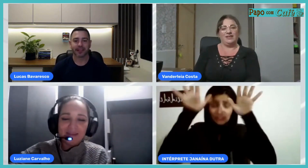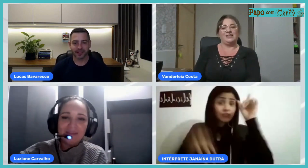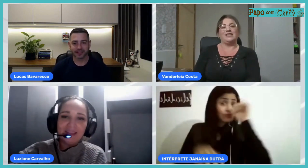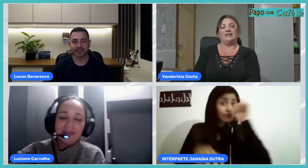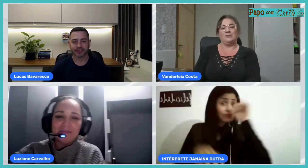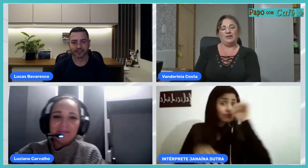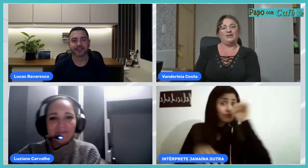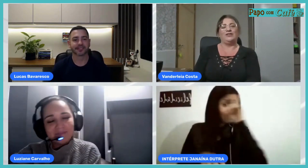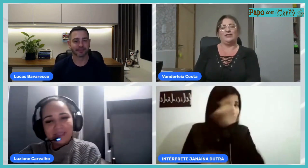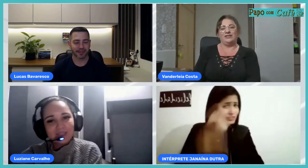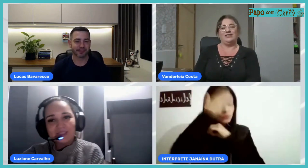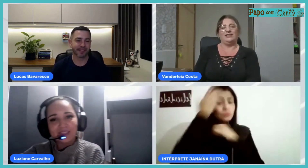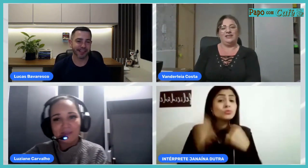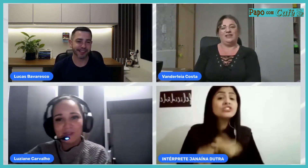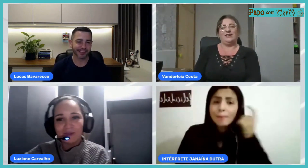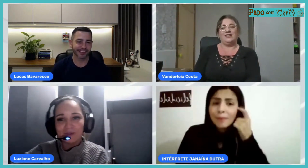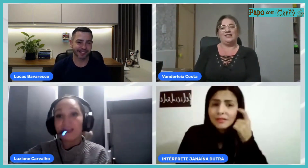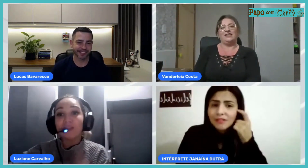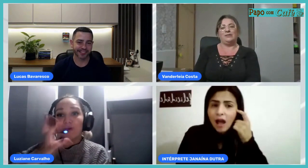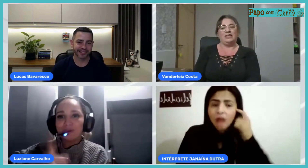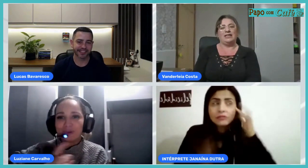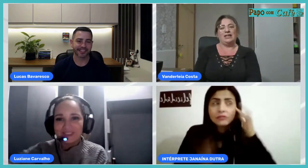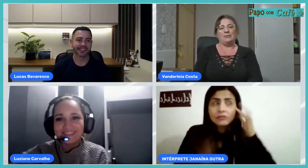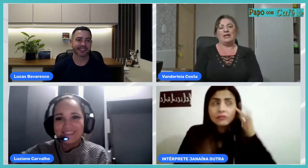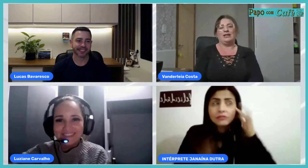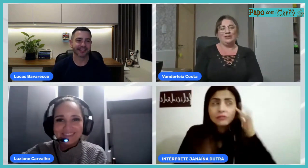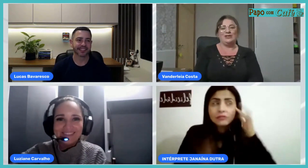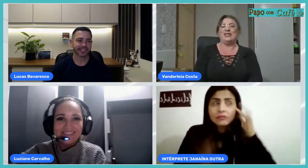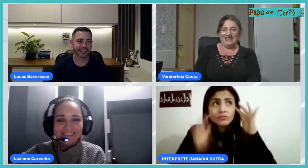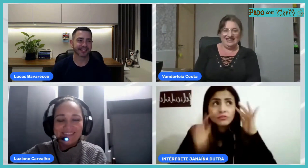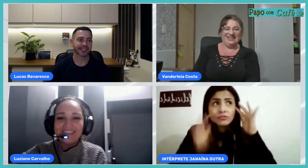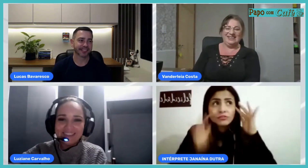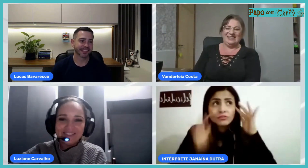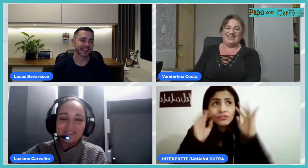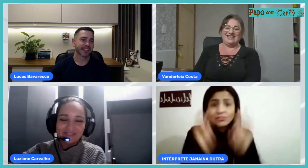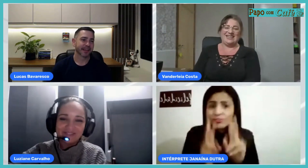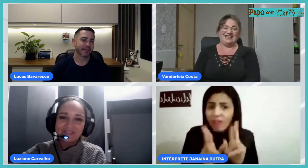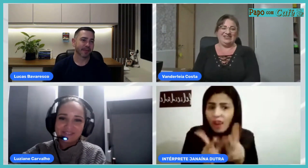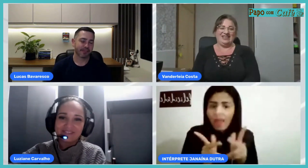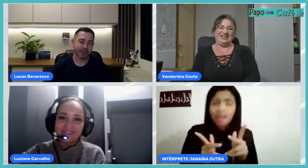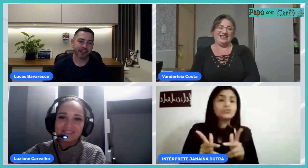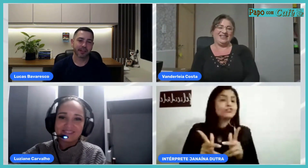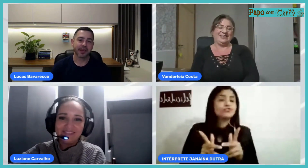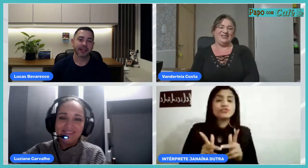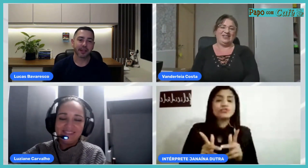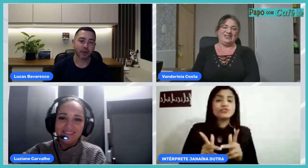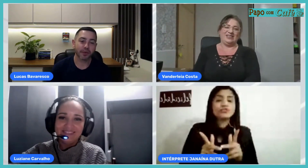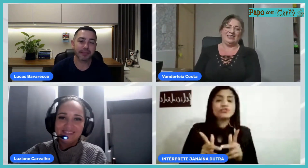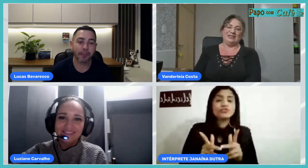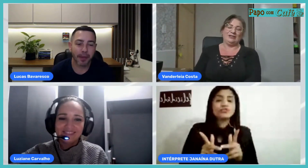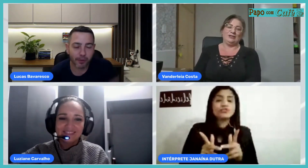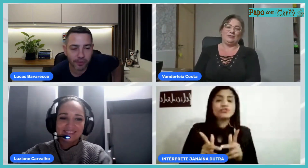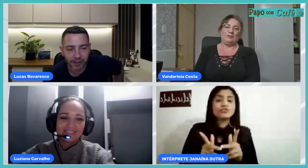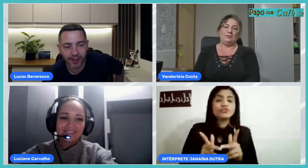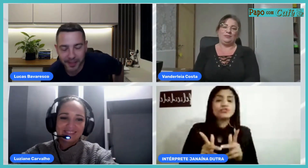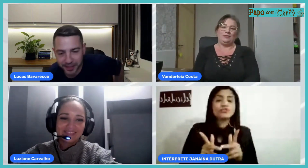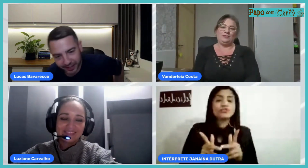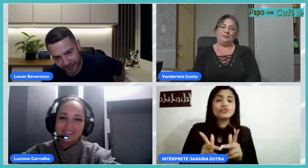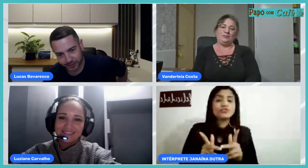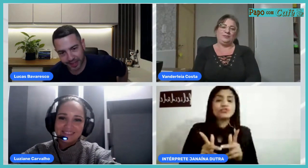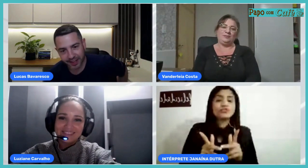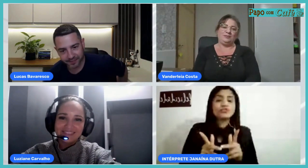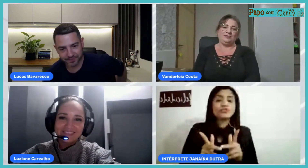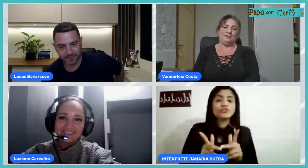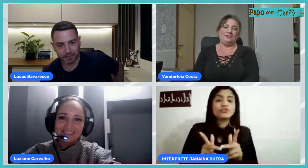e sim, né, para outras pessoas, para todos. Acessibilidade para todos. Exatamente. Deixa eu fazer uma pergunta agora